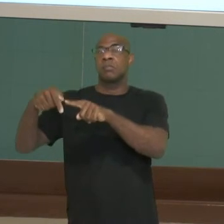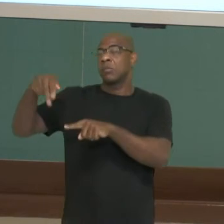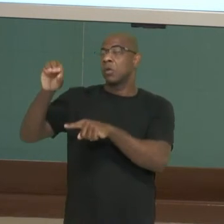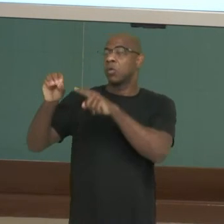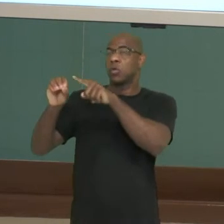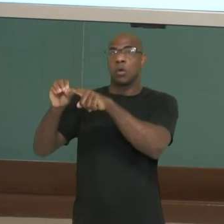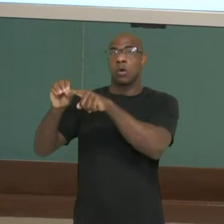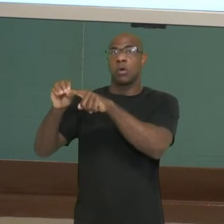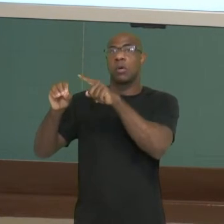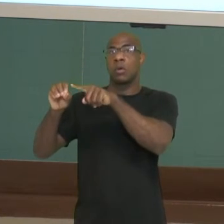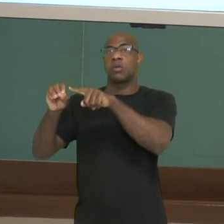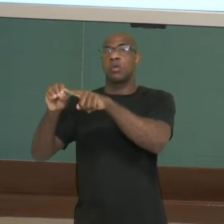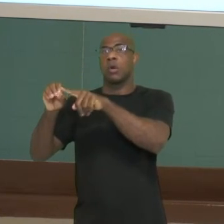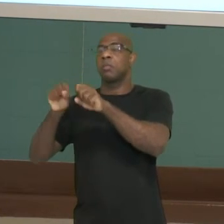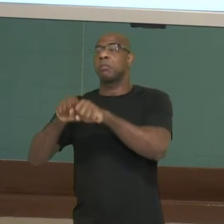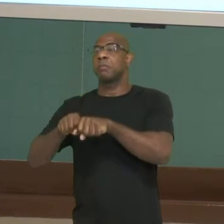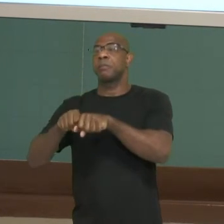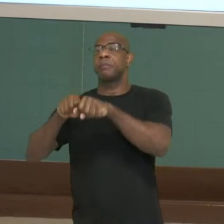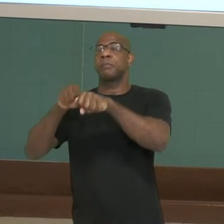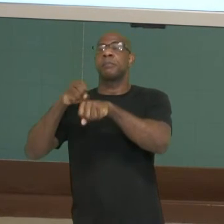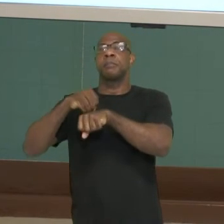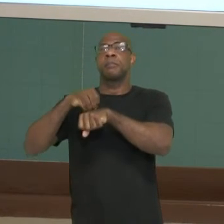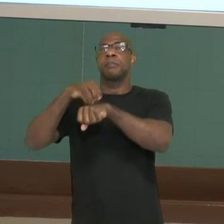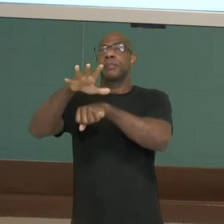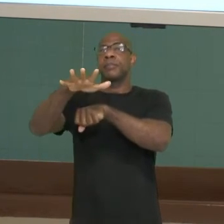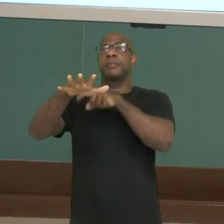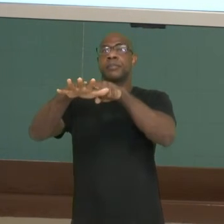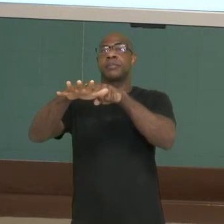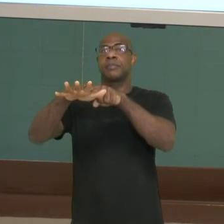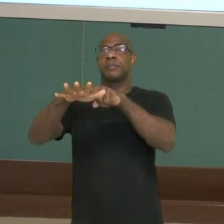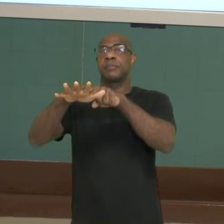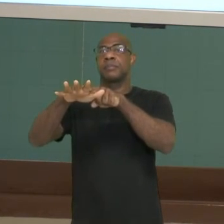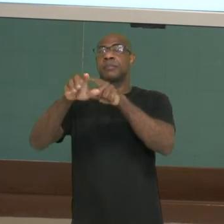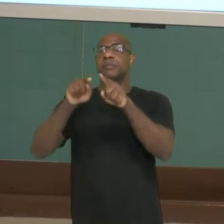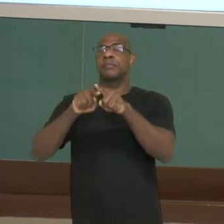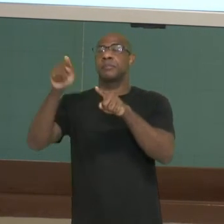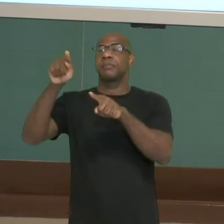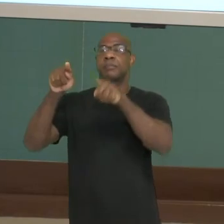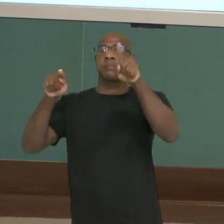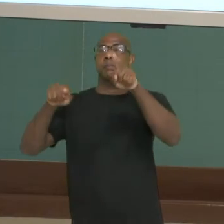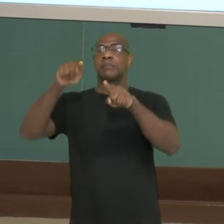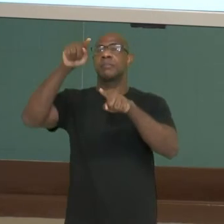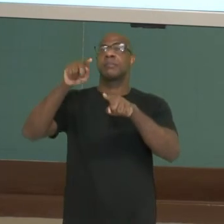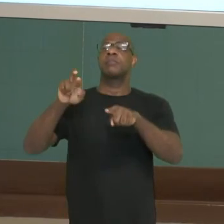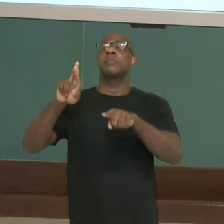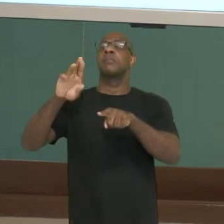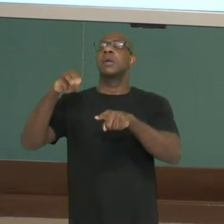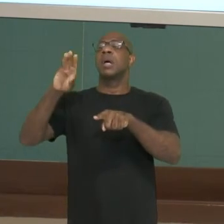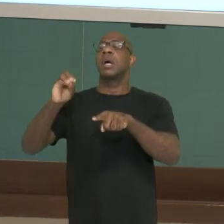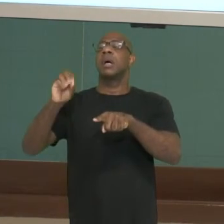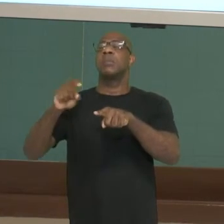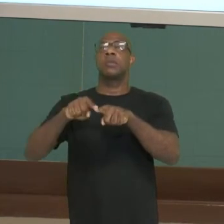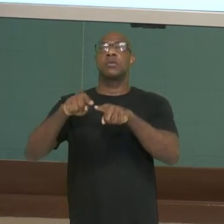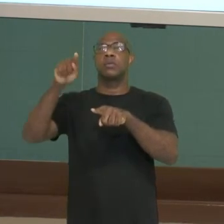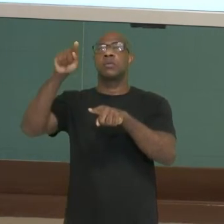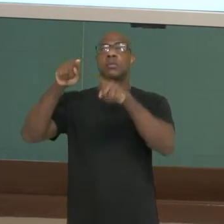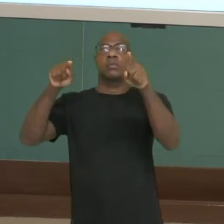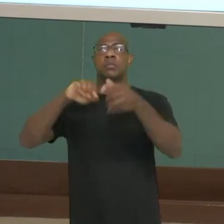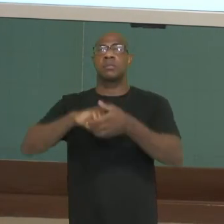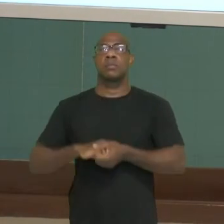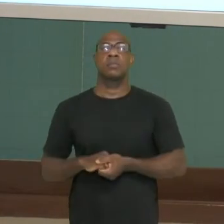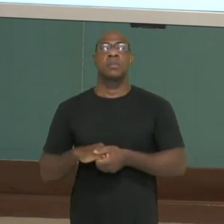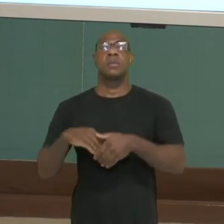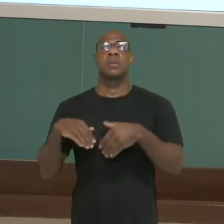nó, do nó nós vamos aos ramos. Olha cá, bifurcou, né? Então, vamos aos